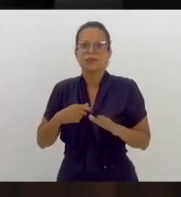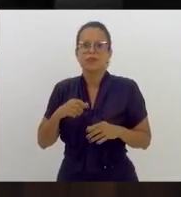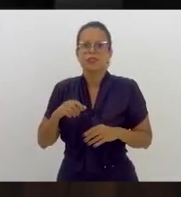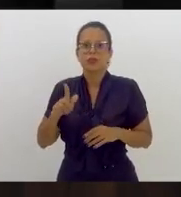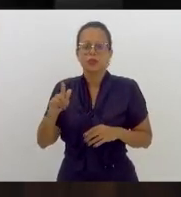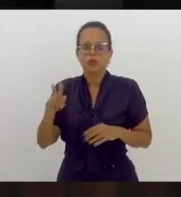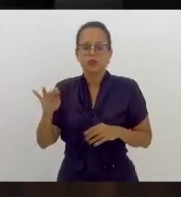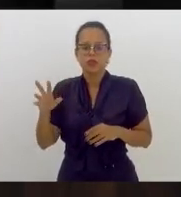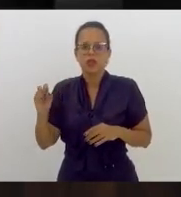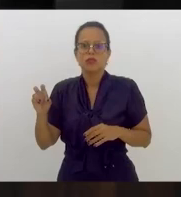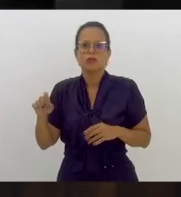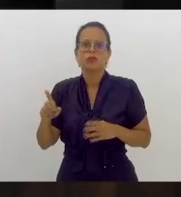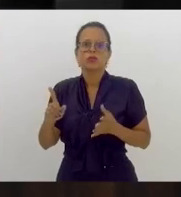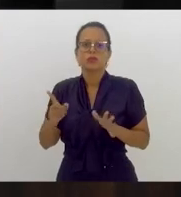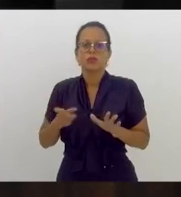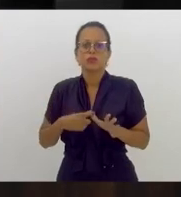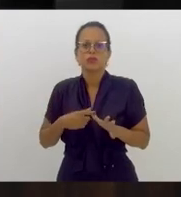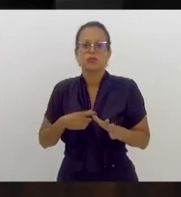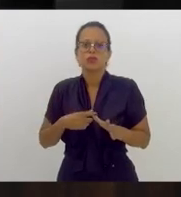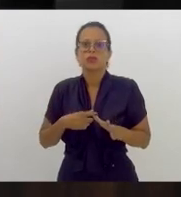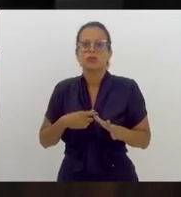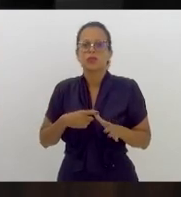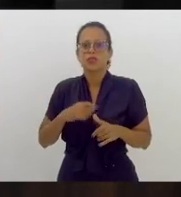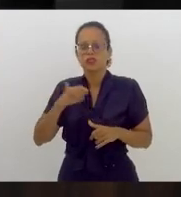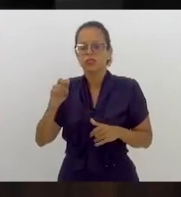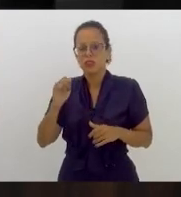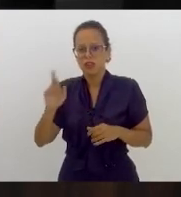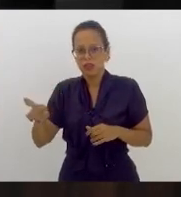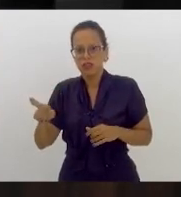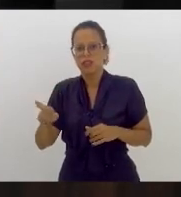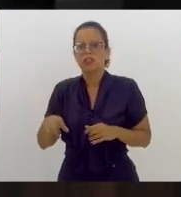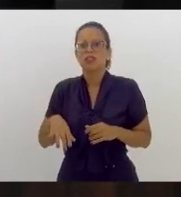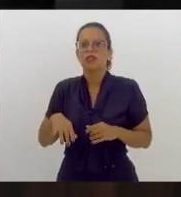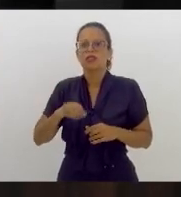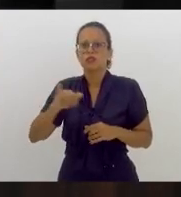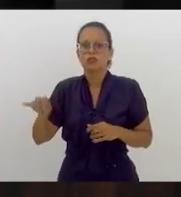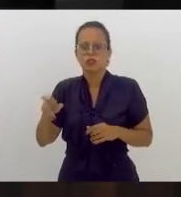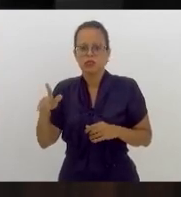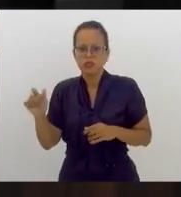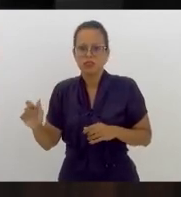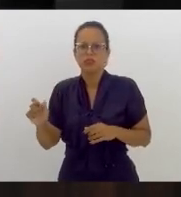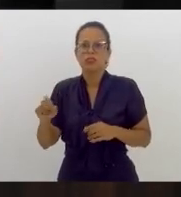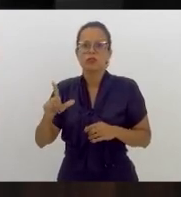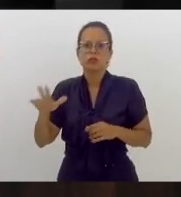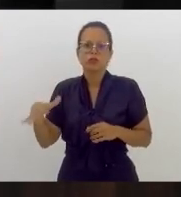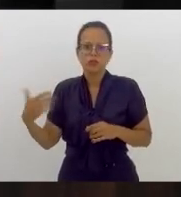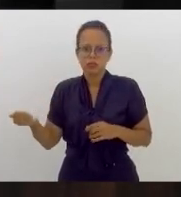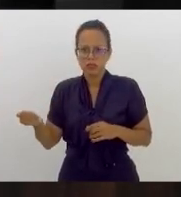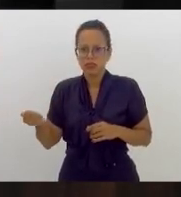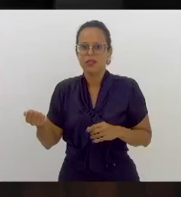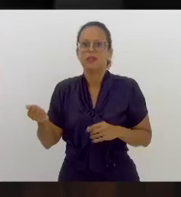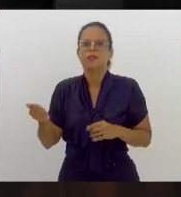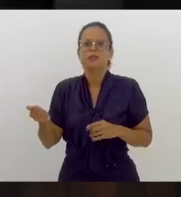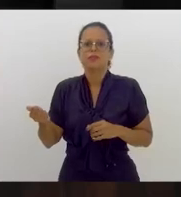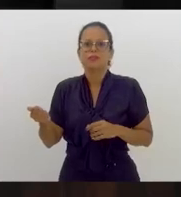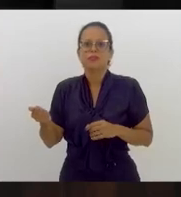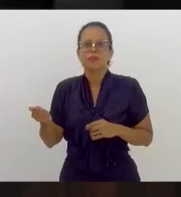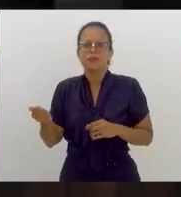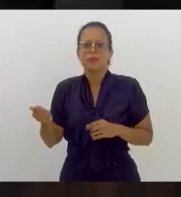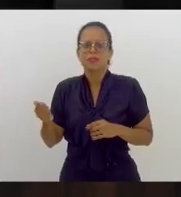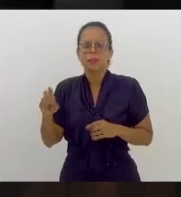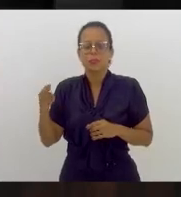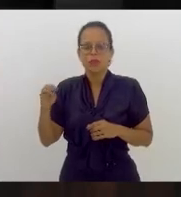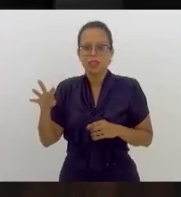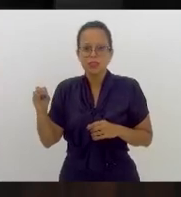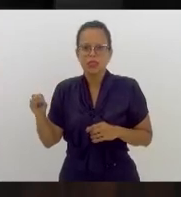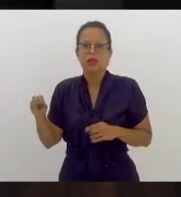deputado Jair Bittencourt, deputado Jair Oliveira, deputado Jorge Felipe Neto, deputado Lucinha, deputado Marcelo, deputado